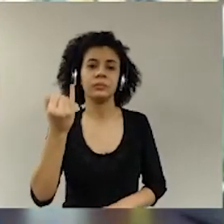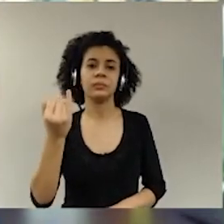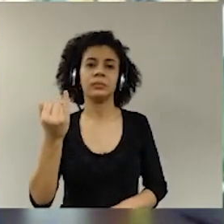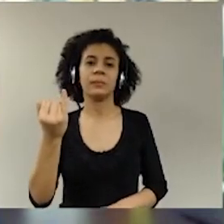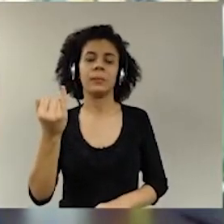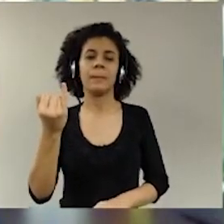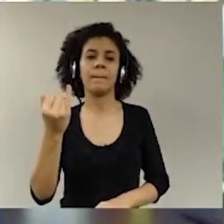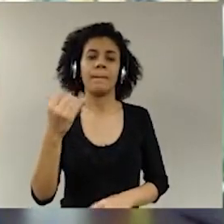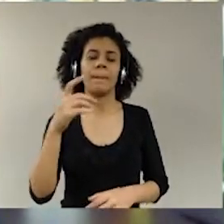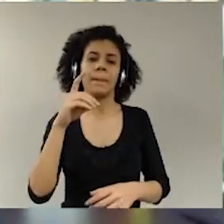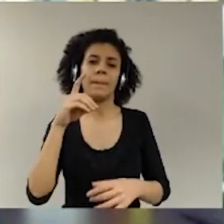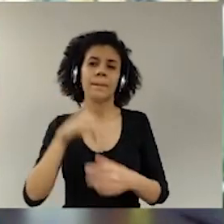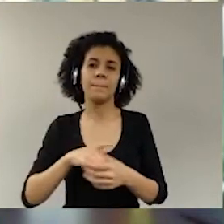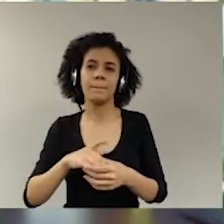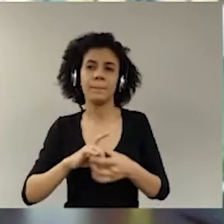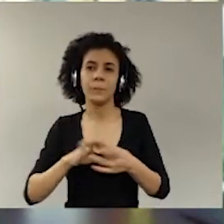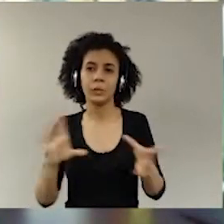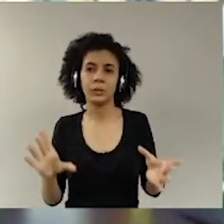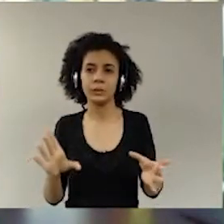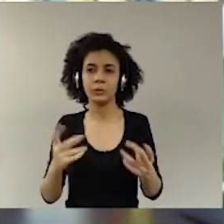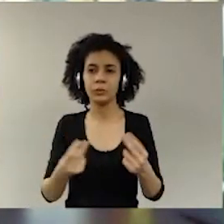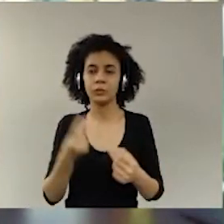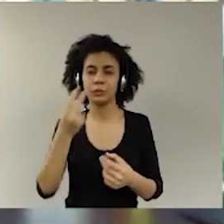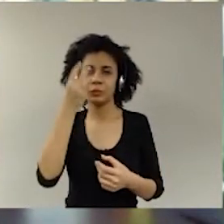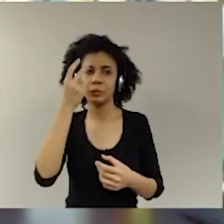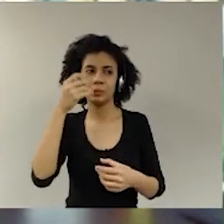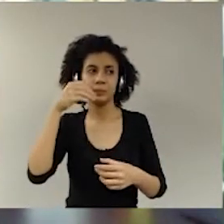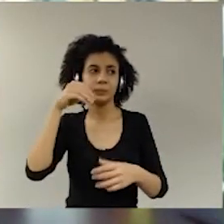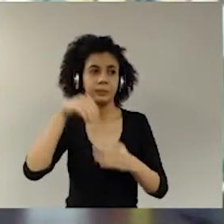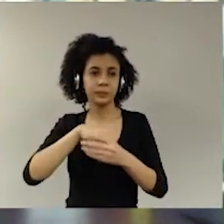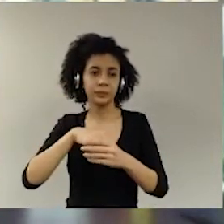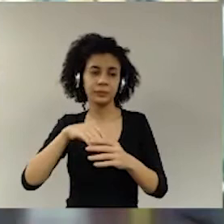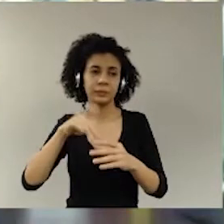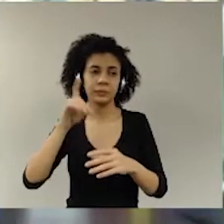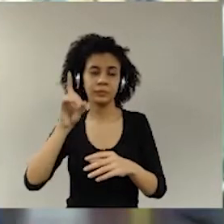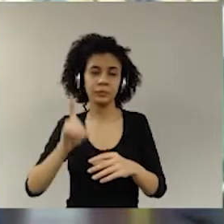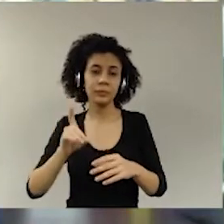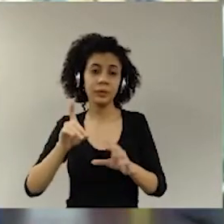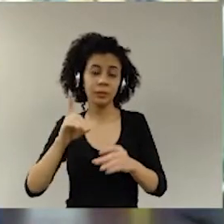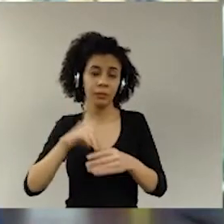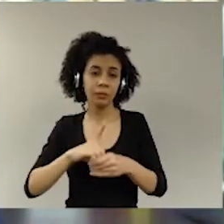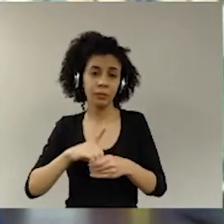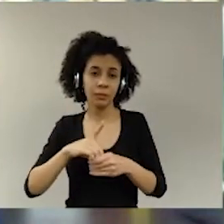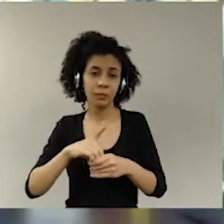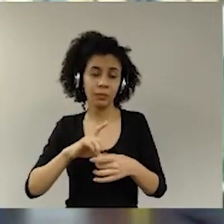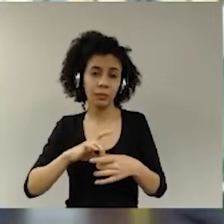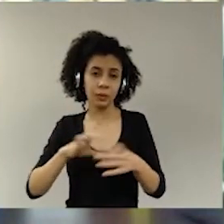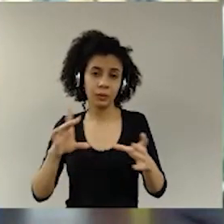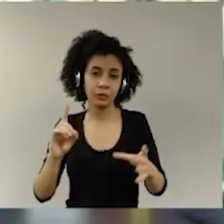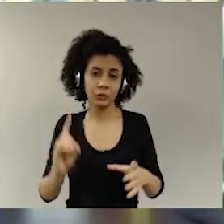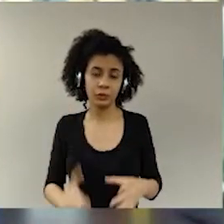da democracia, dos valores democráticos, do Estado Democrático de Direito.